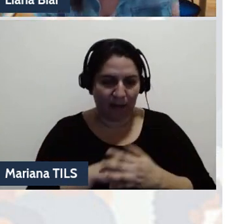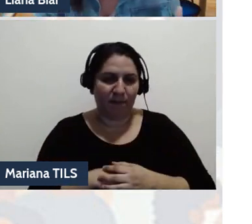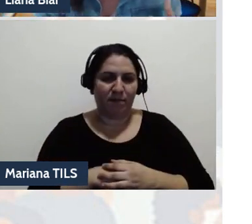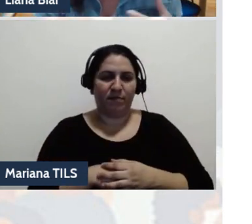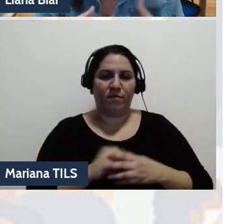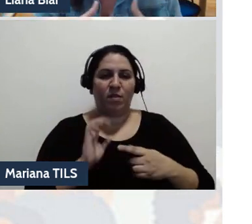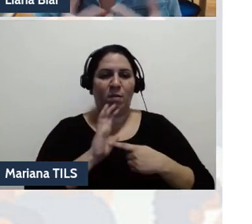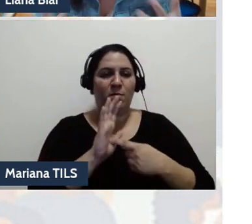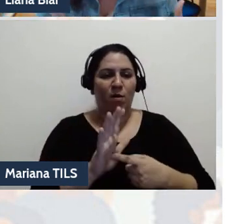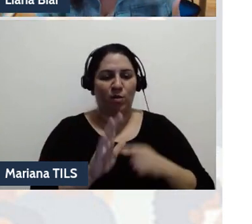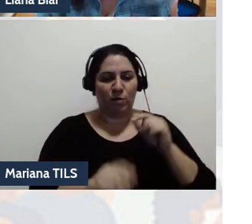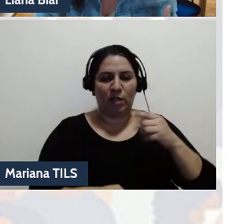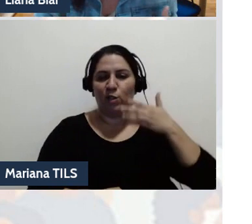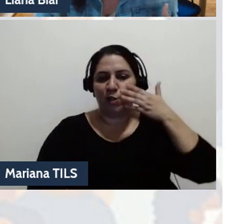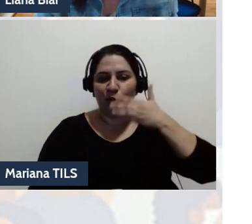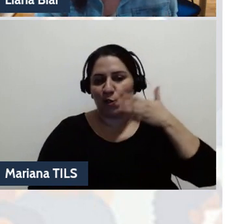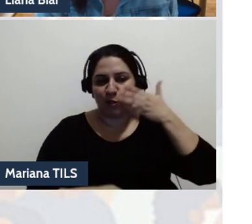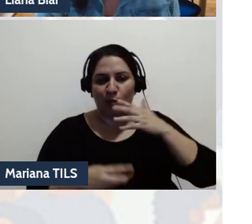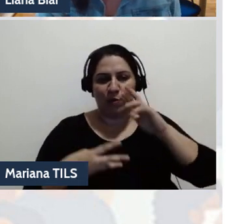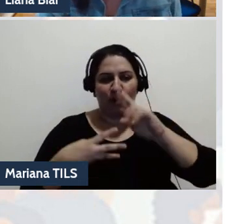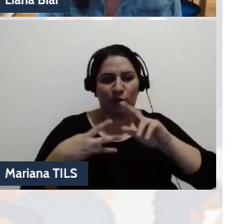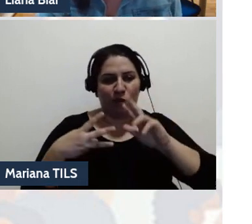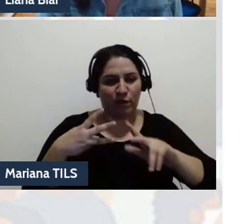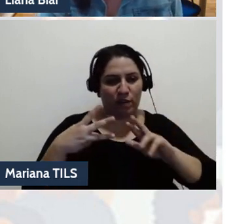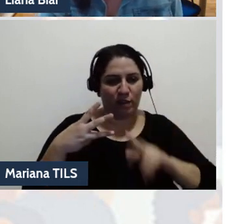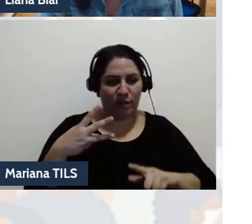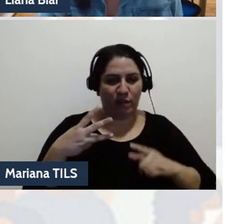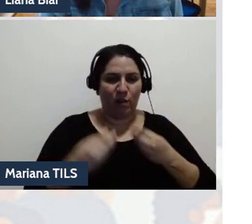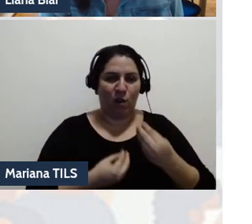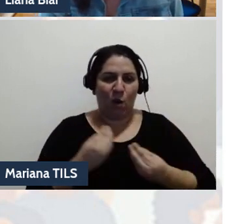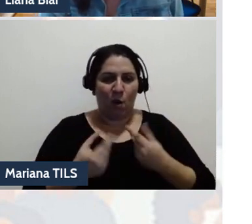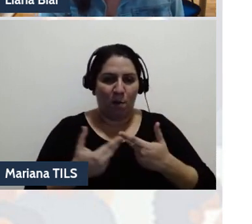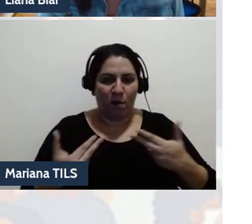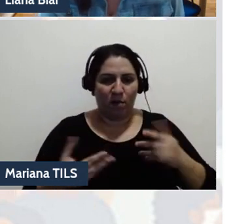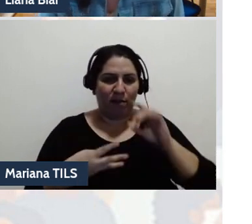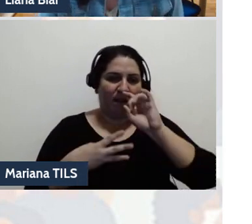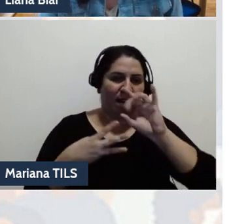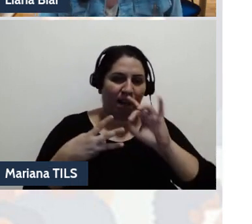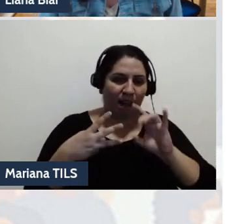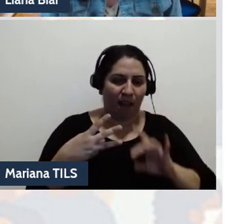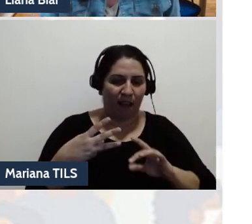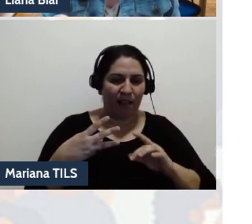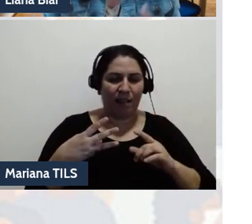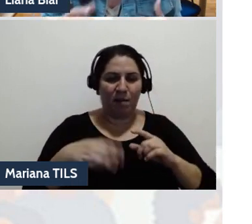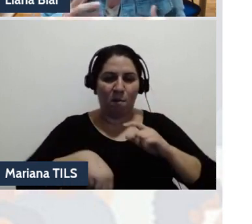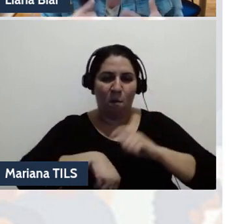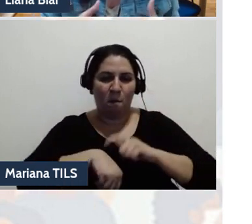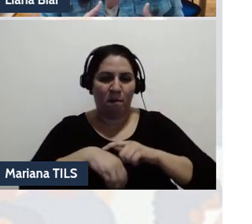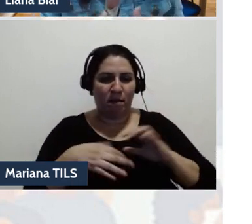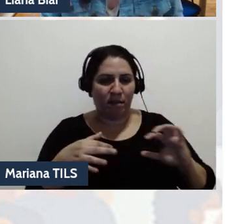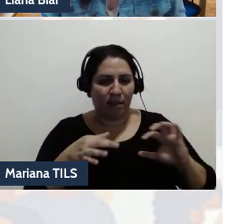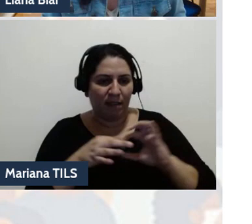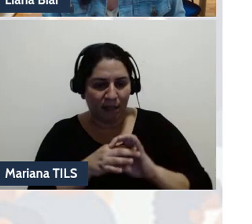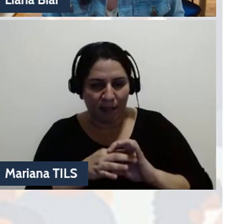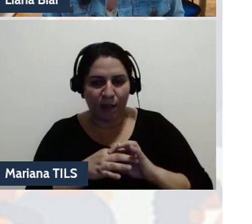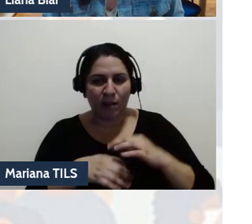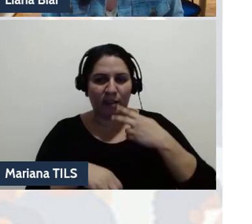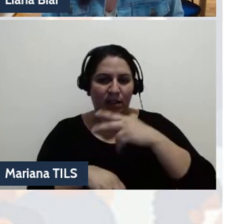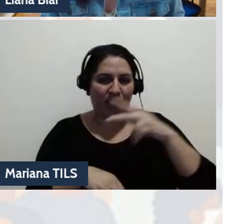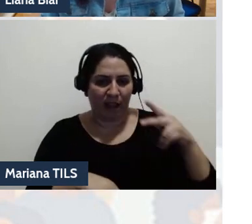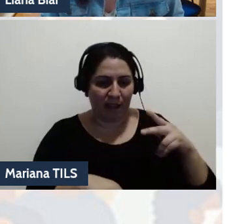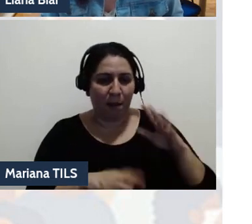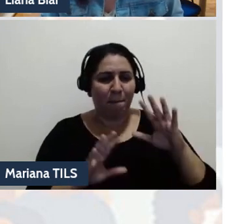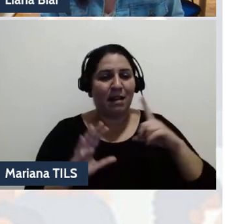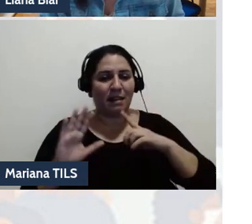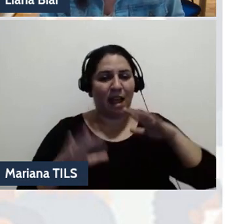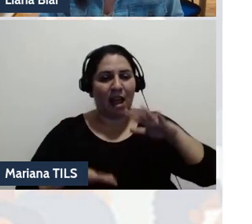indexando, né, discursos que compuseram a paisagem semiótica desse espaço-tempo. Mas essas ordens elas também têm algumas